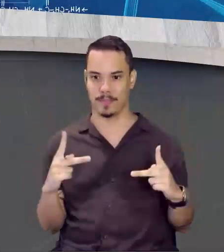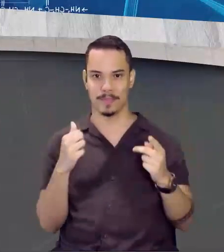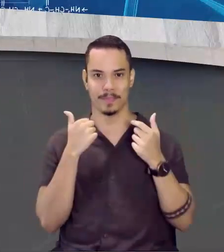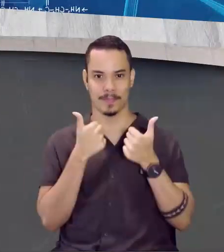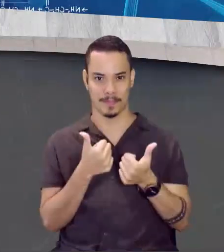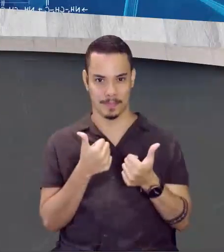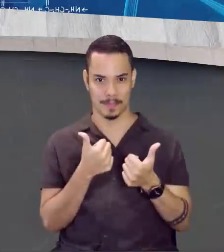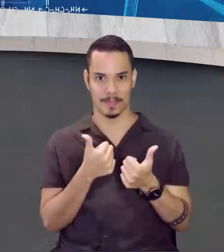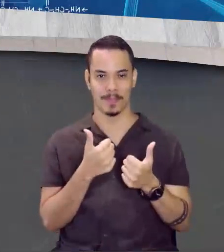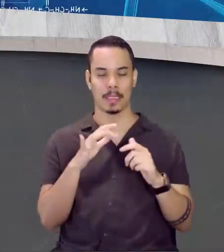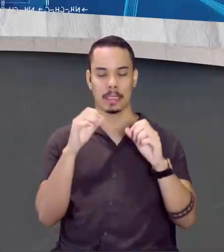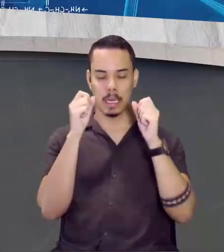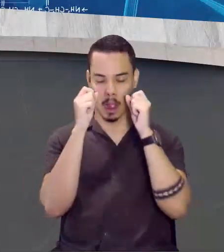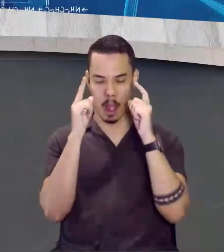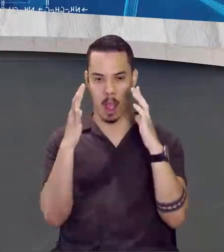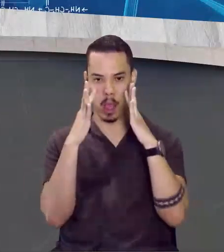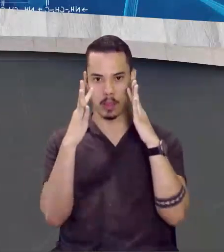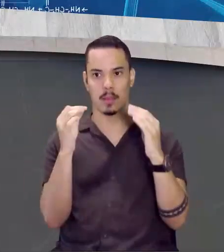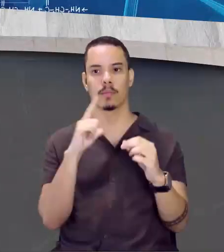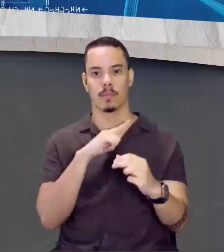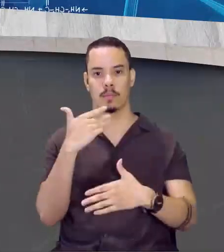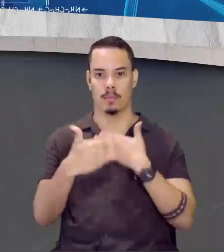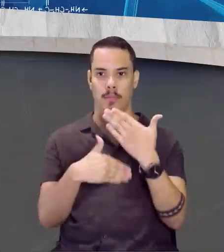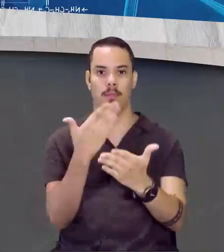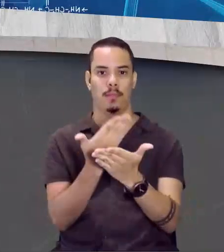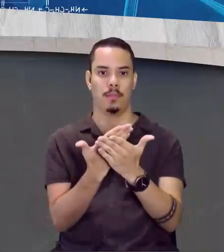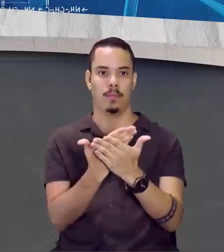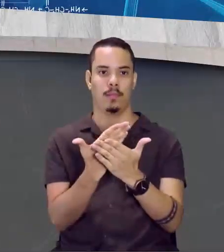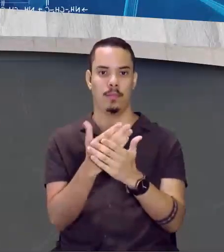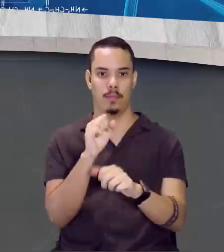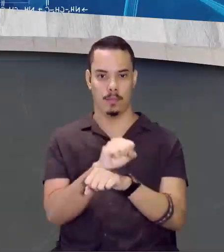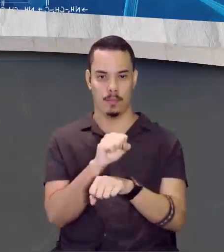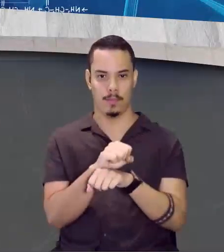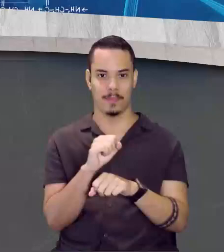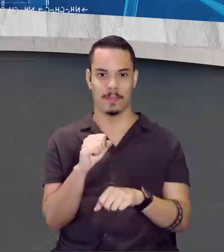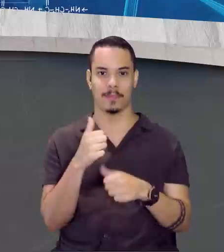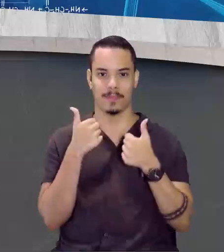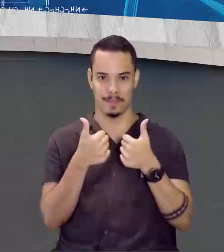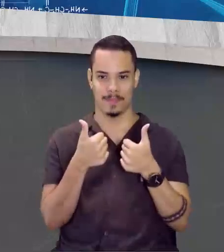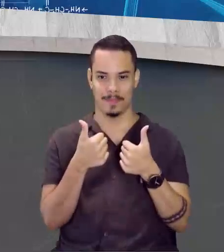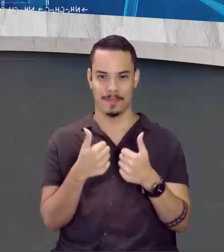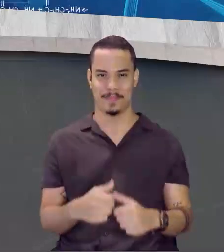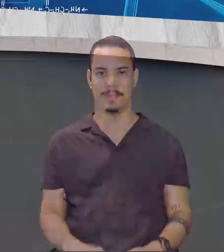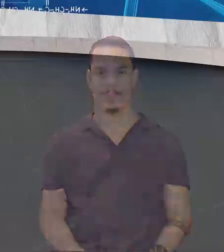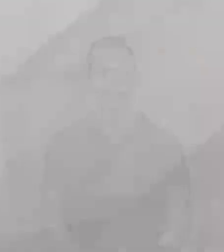tá bom? Mas fique ligado, porque teremos muito mais aulas pela frente. Valeu?